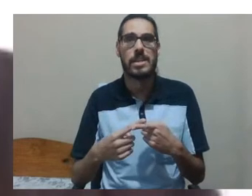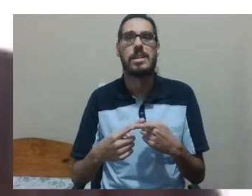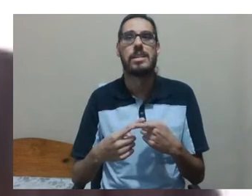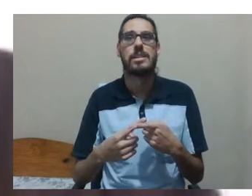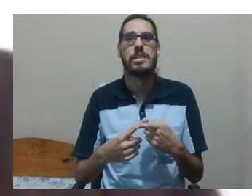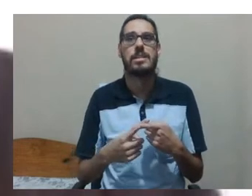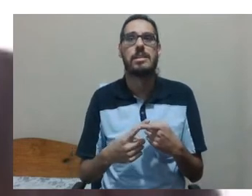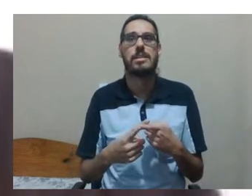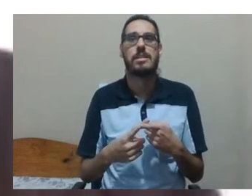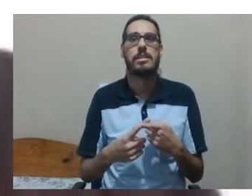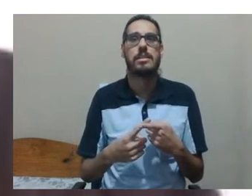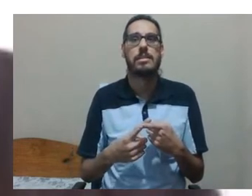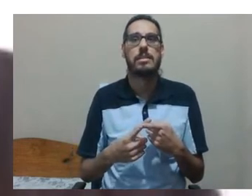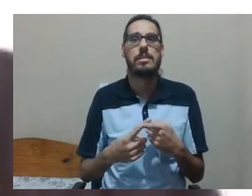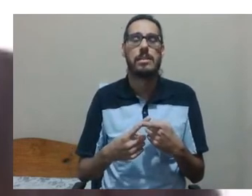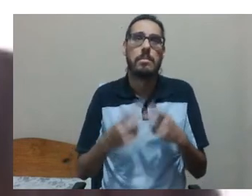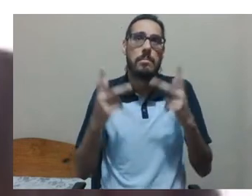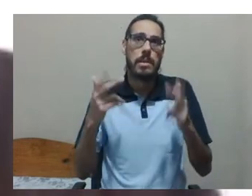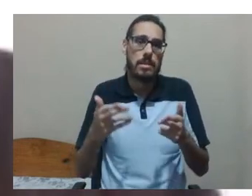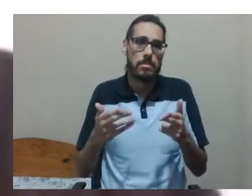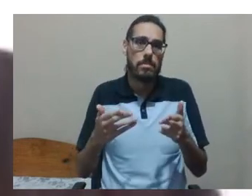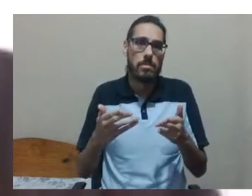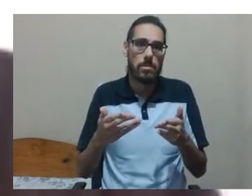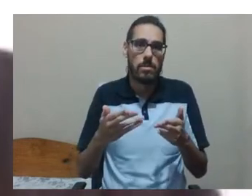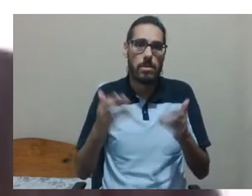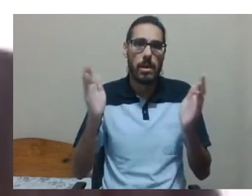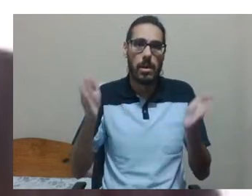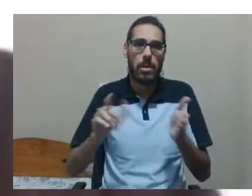que vai ter pós-pandemia,